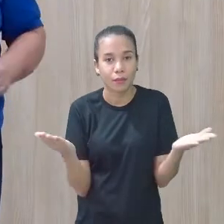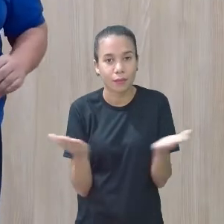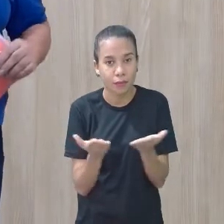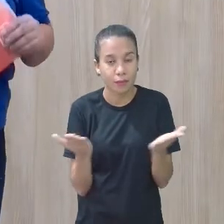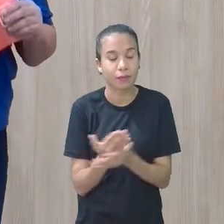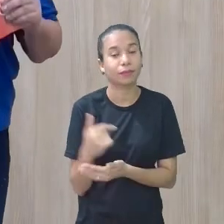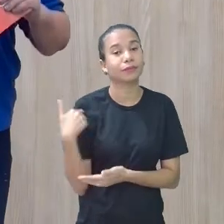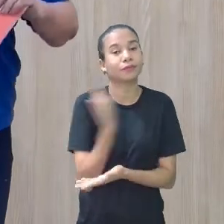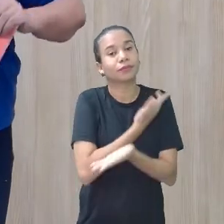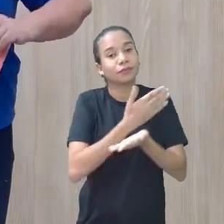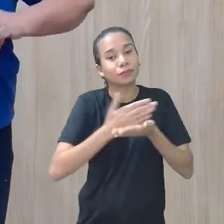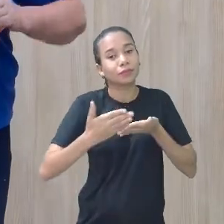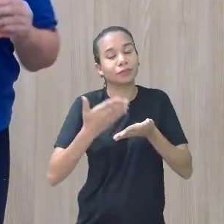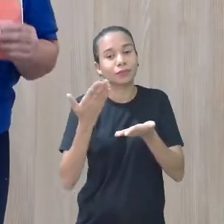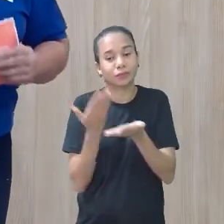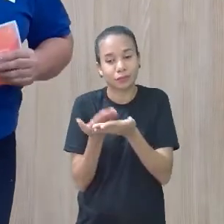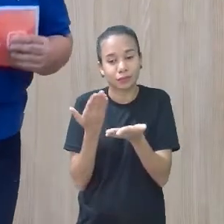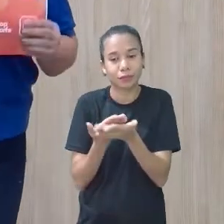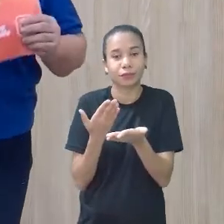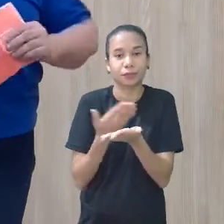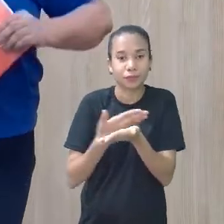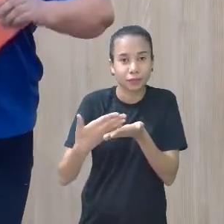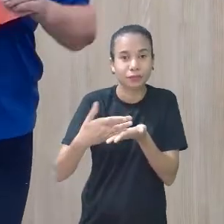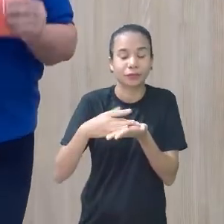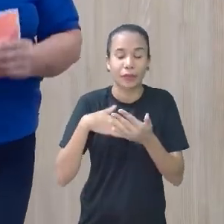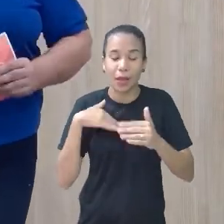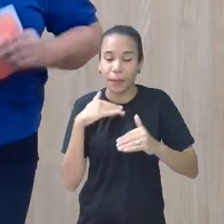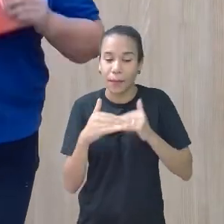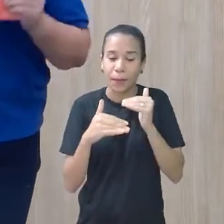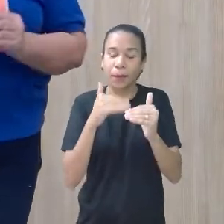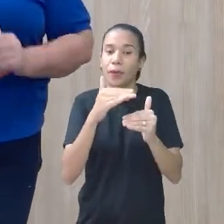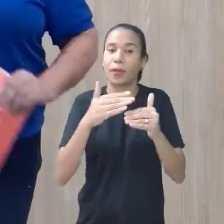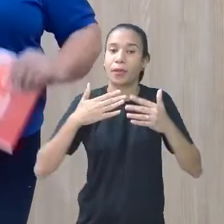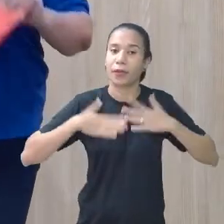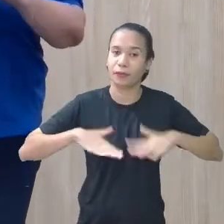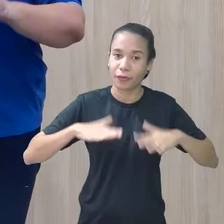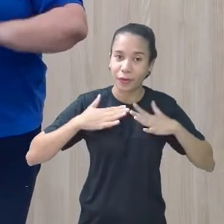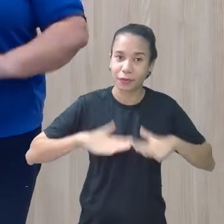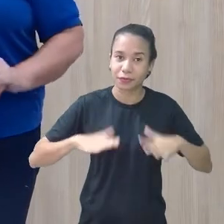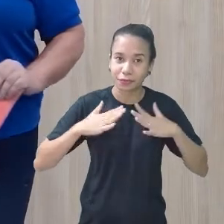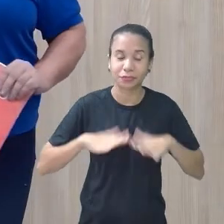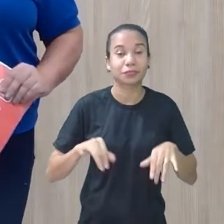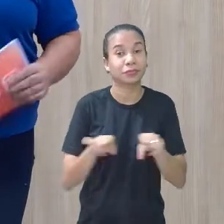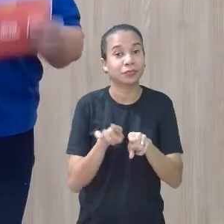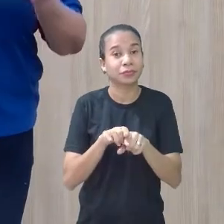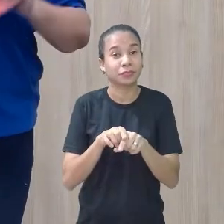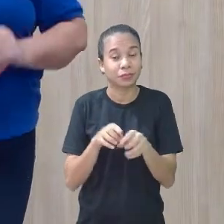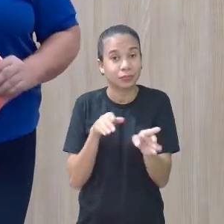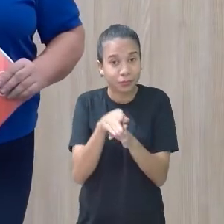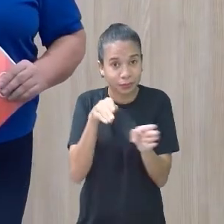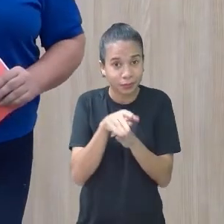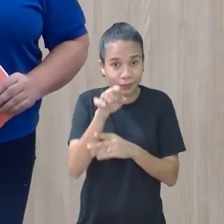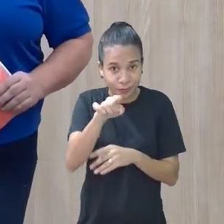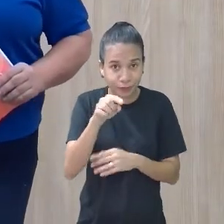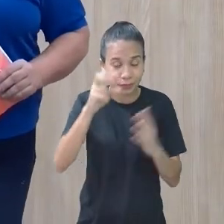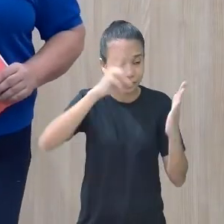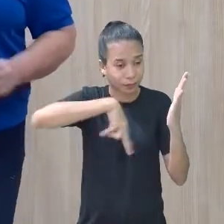começando o ano, estamos engrenando aí lentamente, vamos devagar. Aconselho vocês a